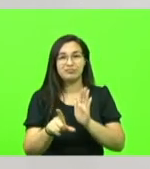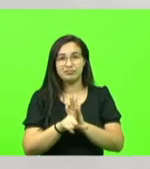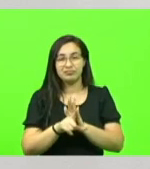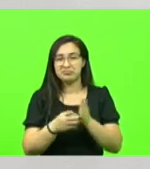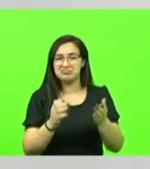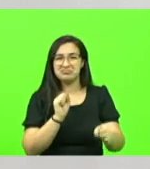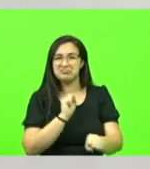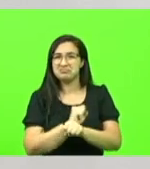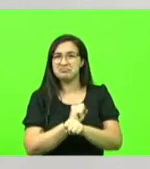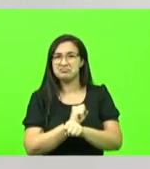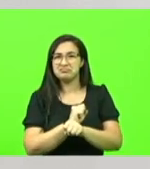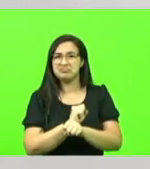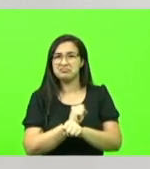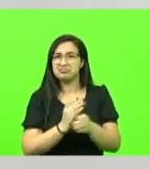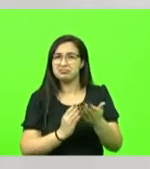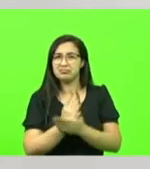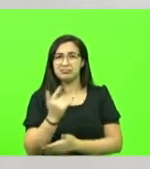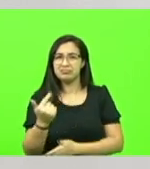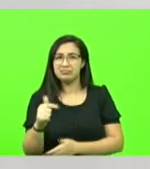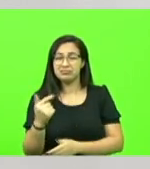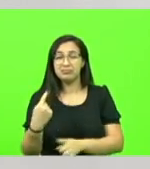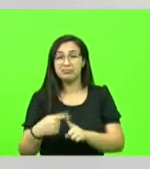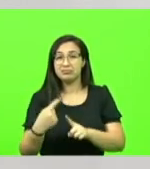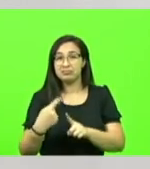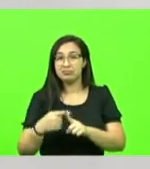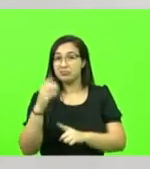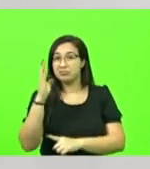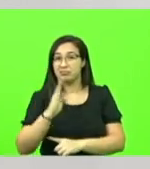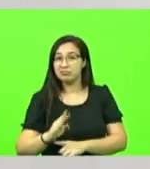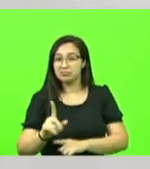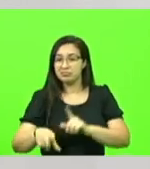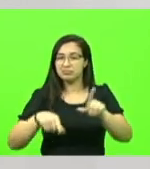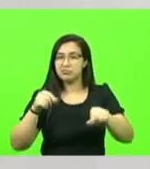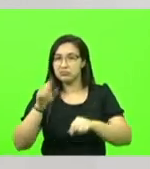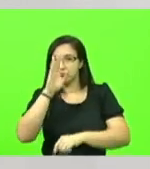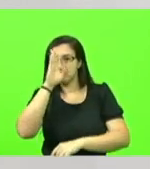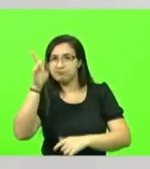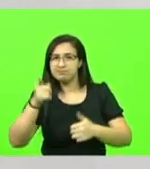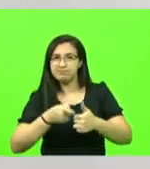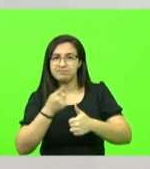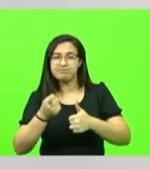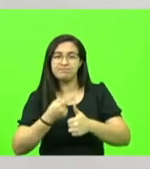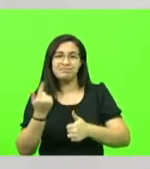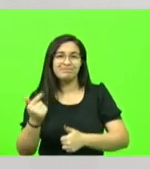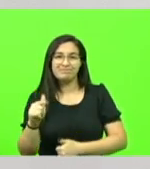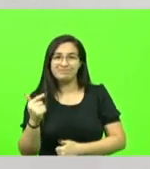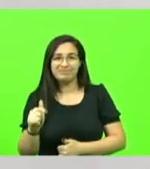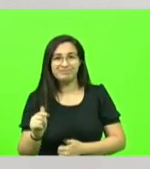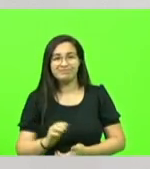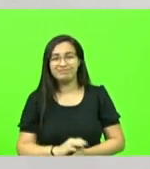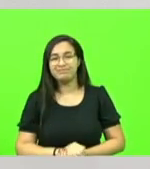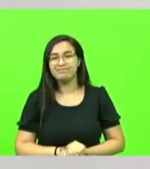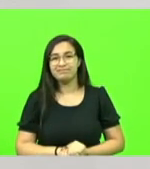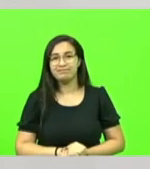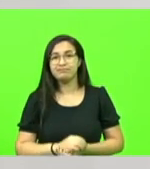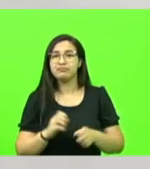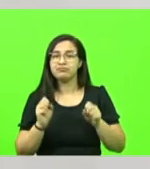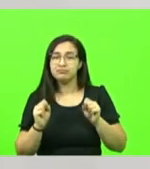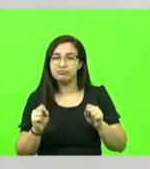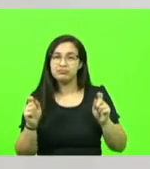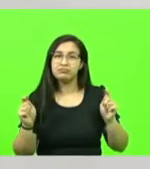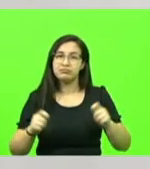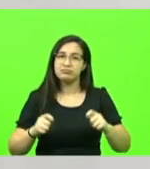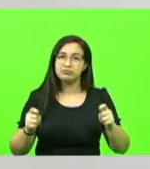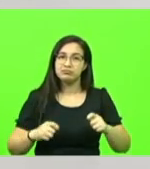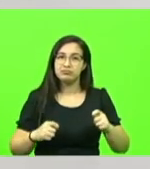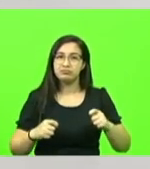anda, porque o Brasil não sabe escolher prioridade, porque nós não discutimos aquilo que é prioridade. Poderíamos crescer 0,5%